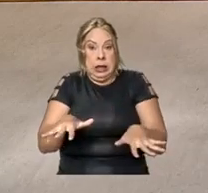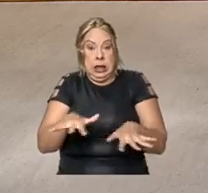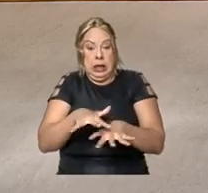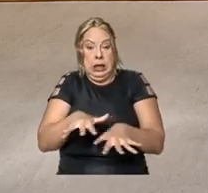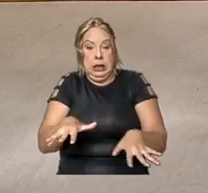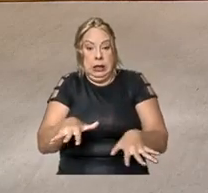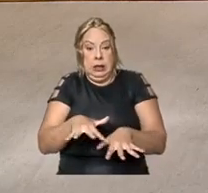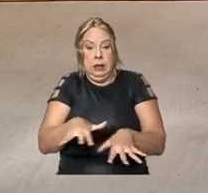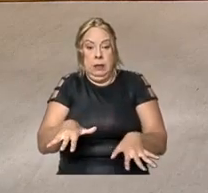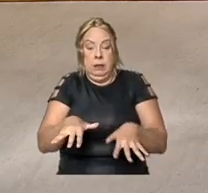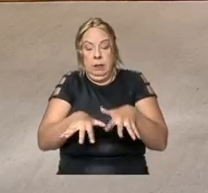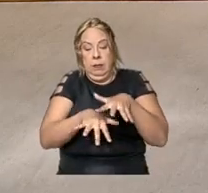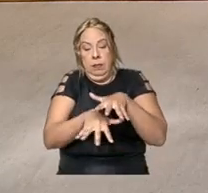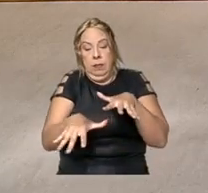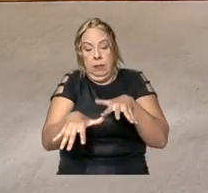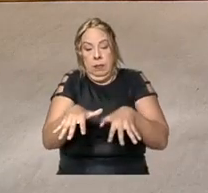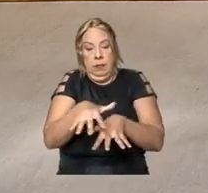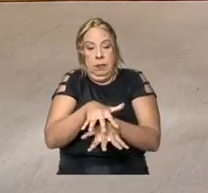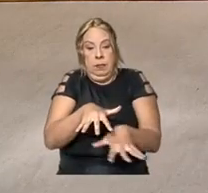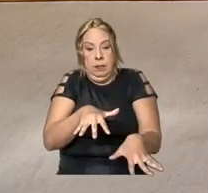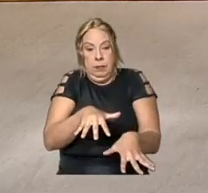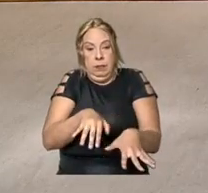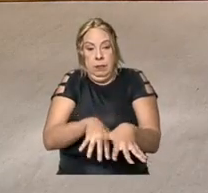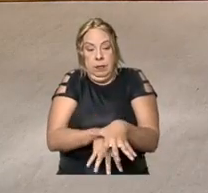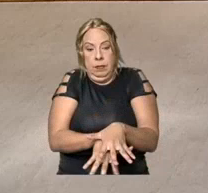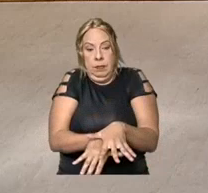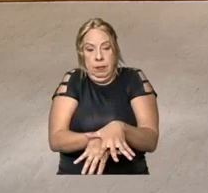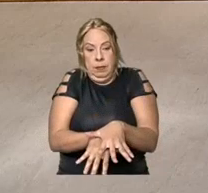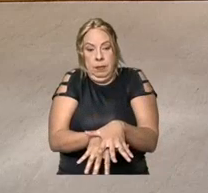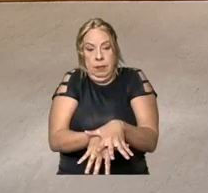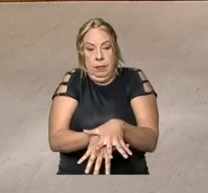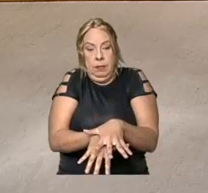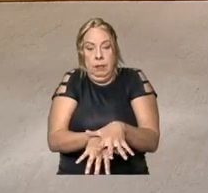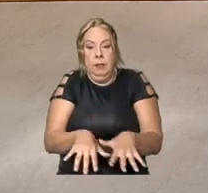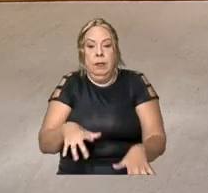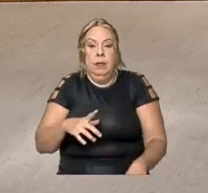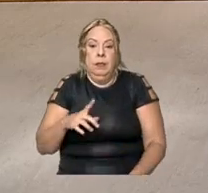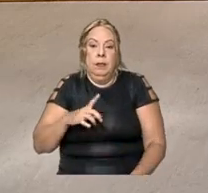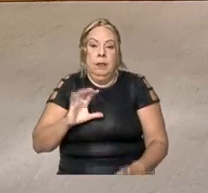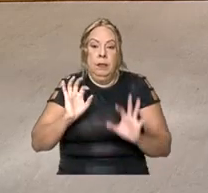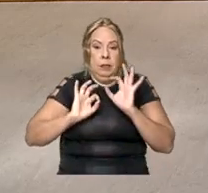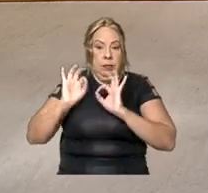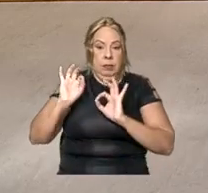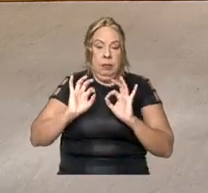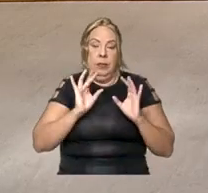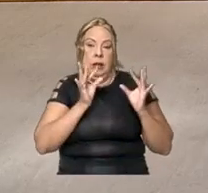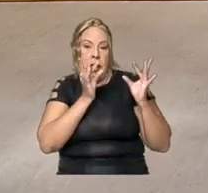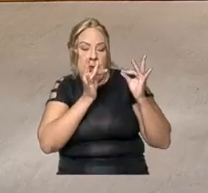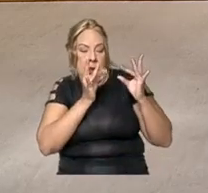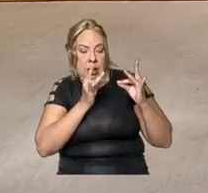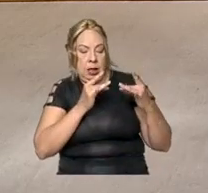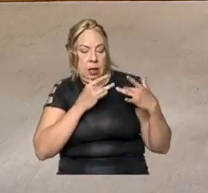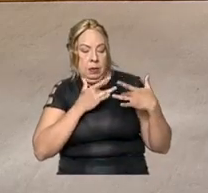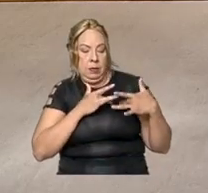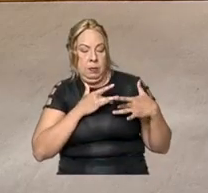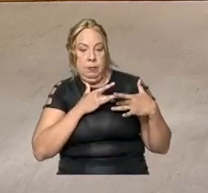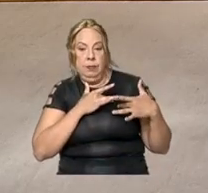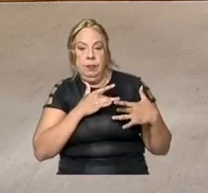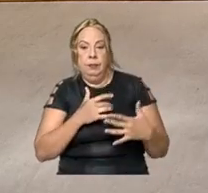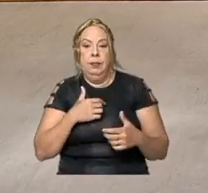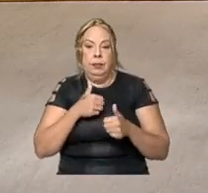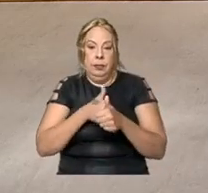uma saia que tem aí vários babados, né? E eu coloquei com essa t-shirt que tem uns detalhezinhos. E para você